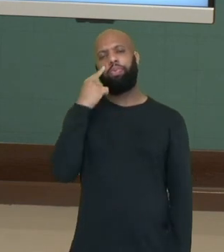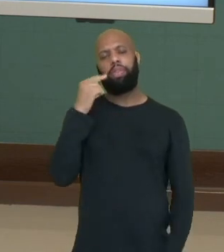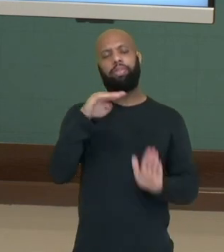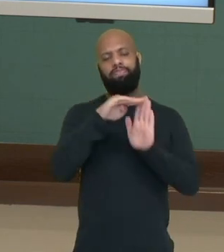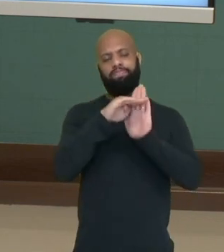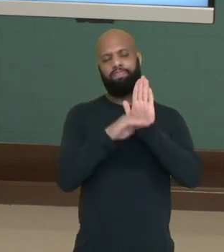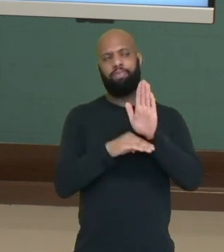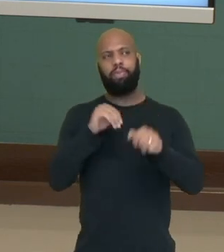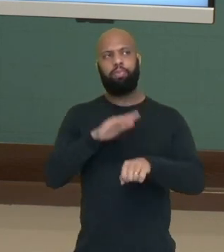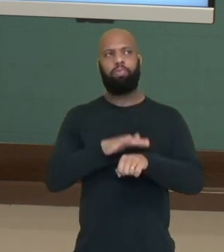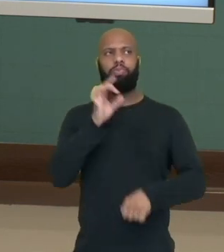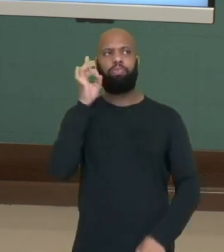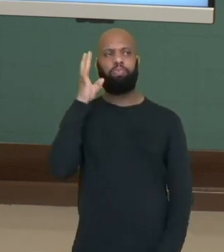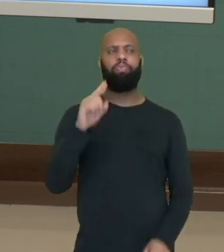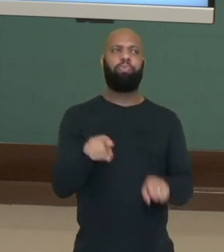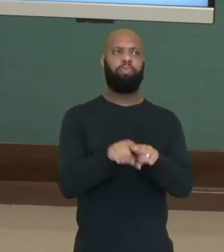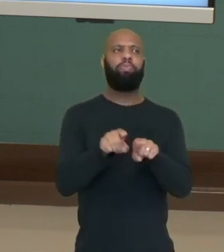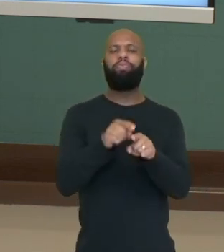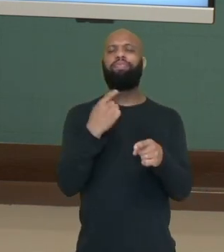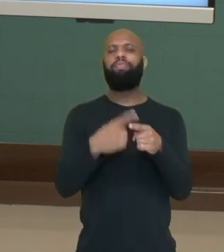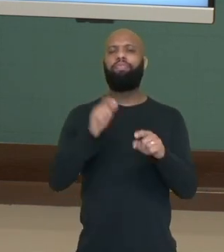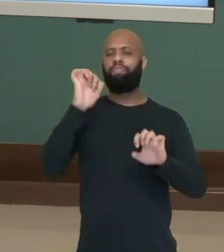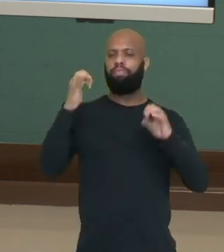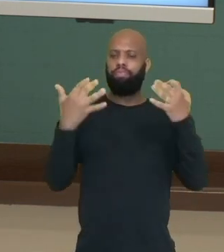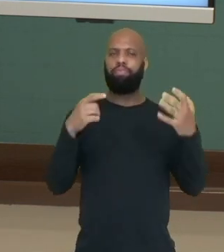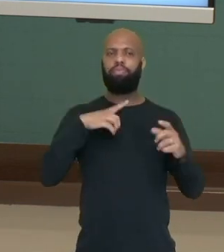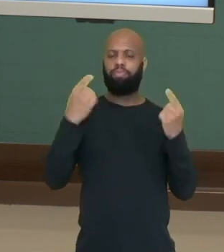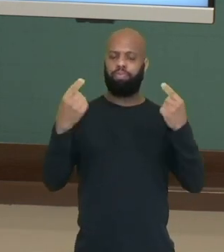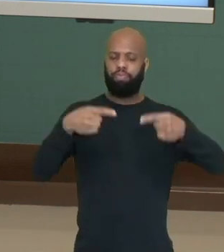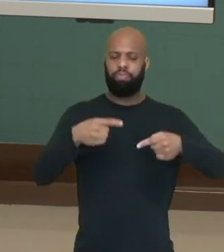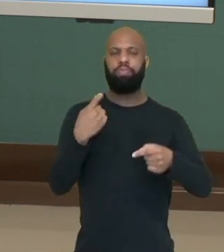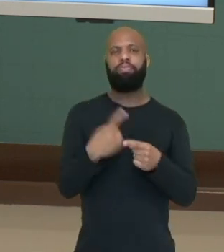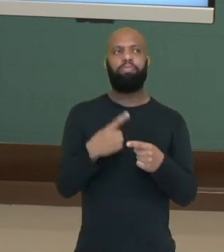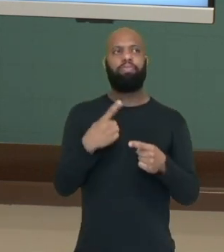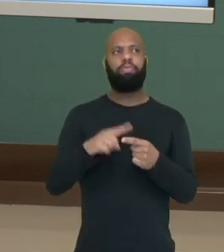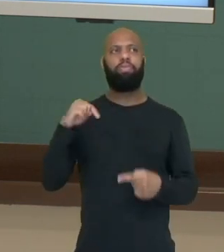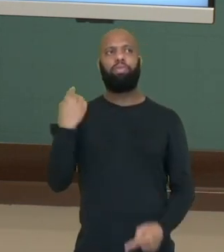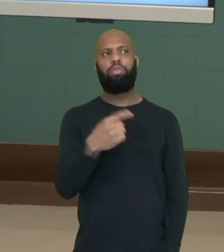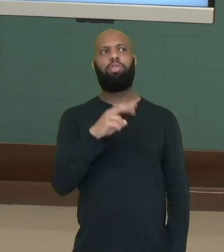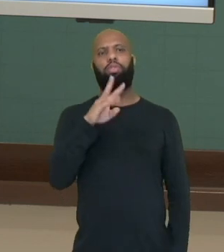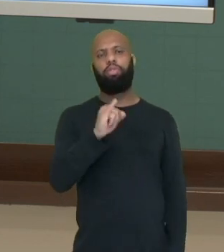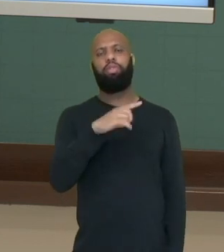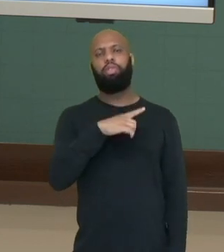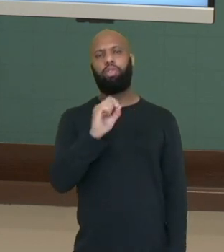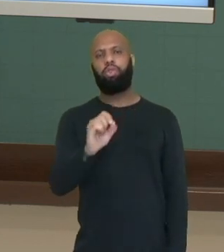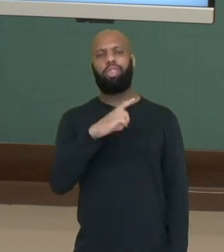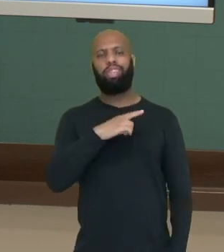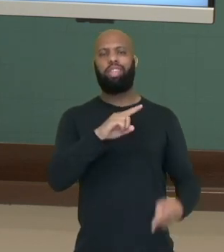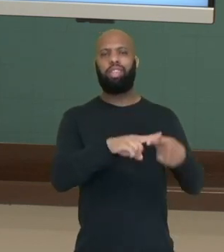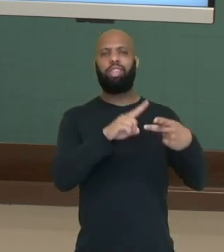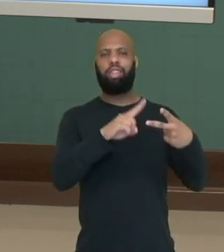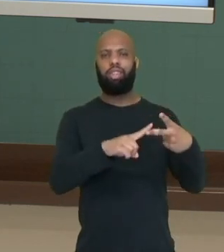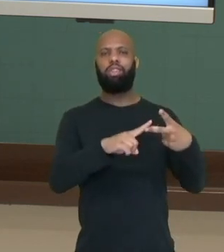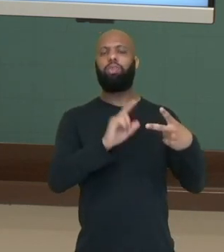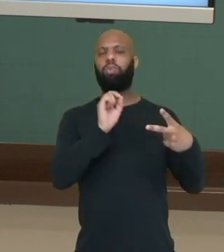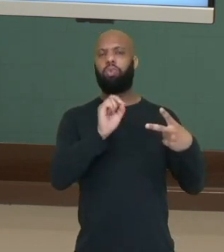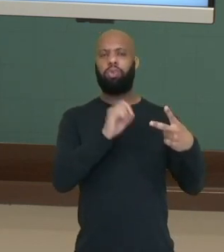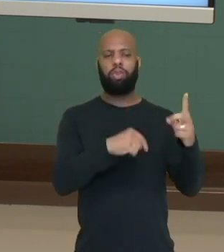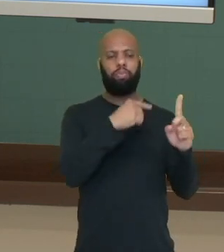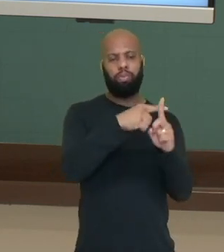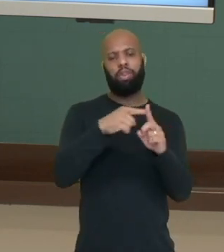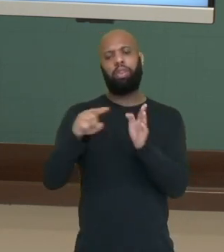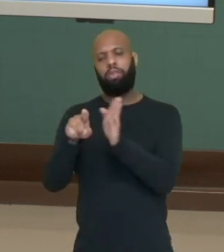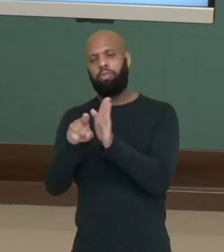de facilidade de descarga, porque acontece uma competição. Afinal de contas, a gente vai ter 2 cátions e 2 ânions brigando aí